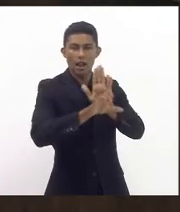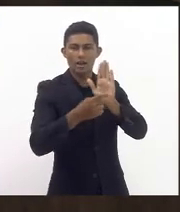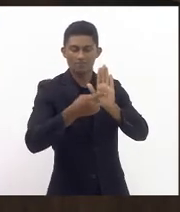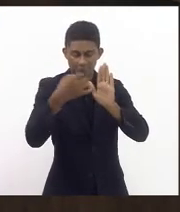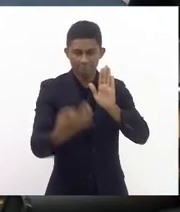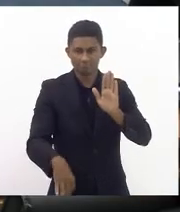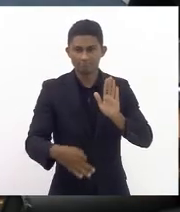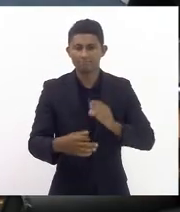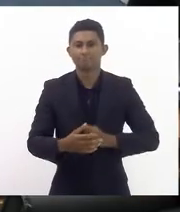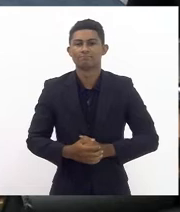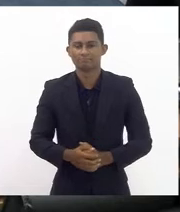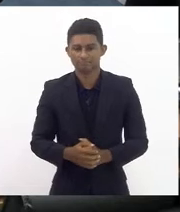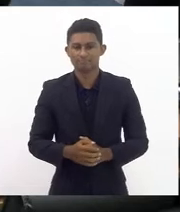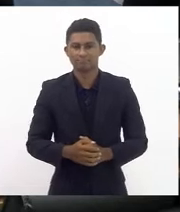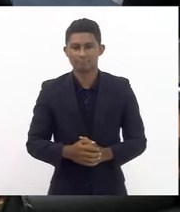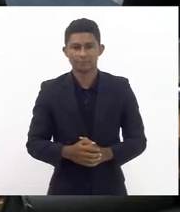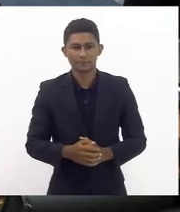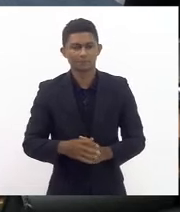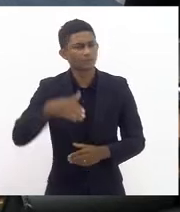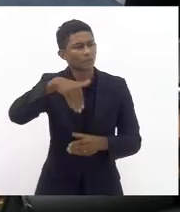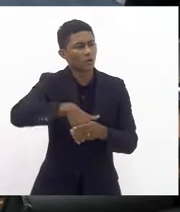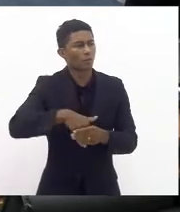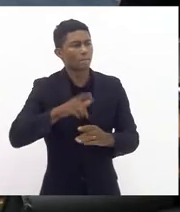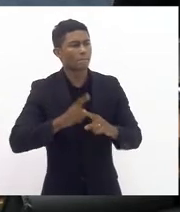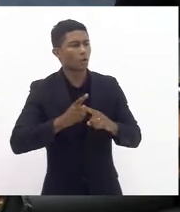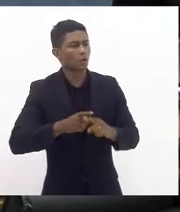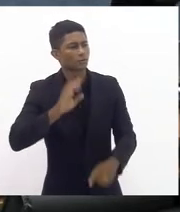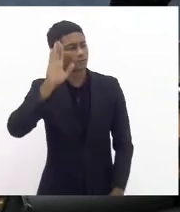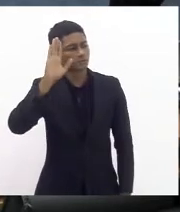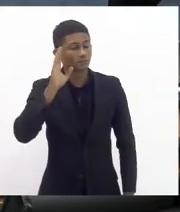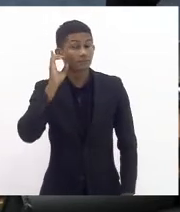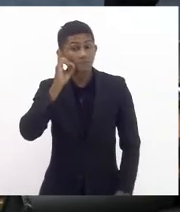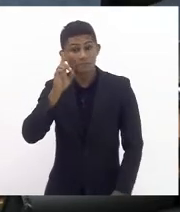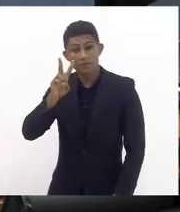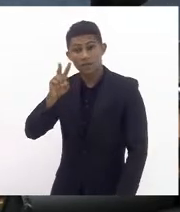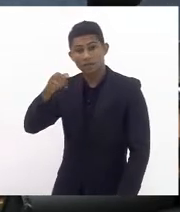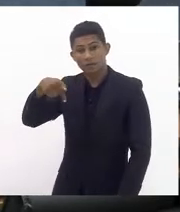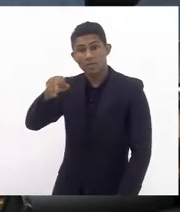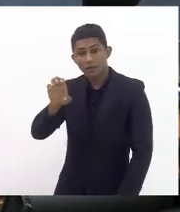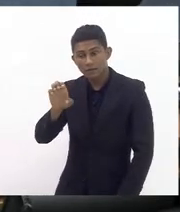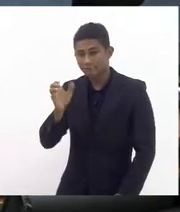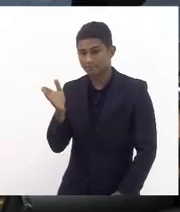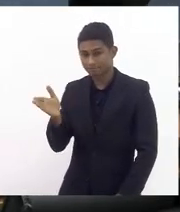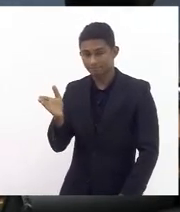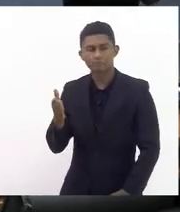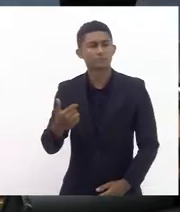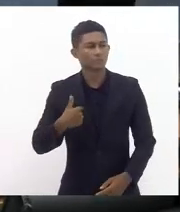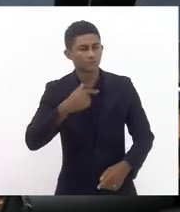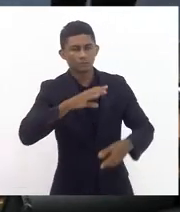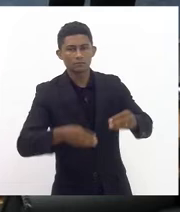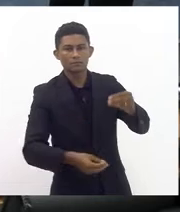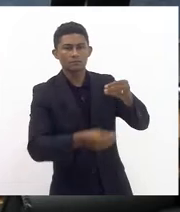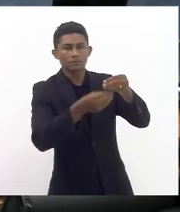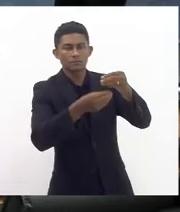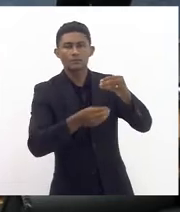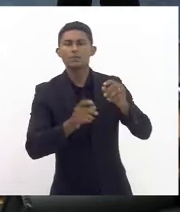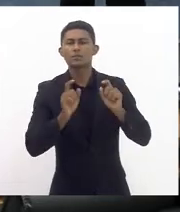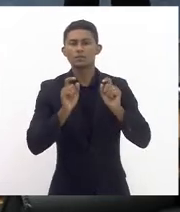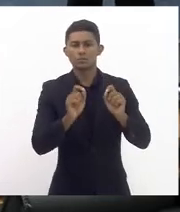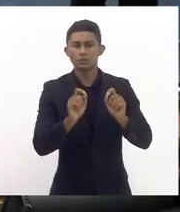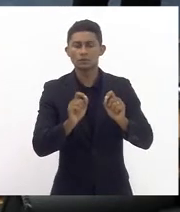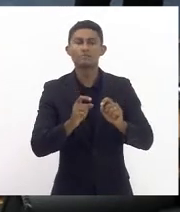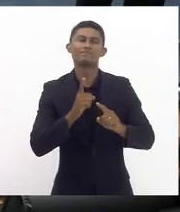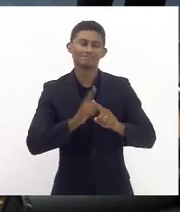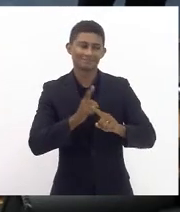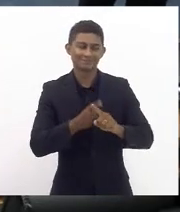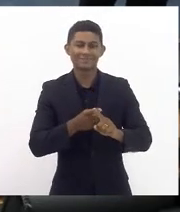legislação. Declaração de voto. Deputado Valdeque. Eu quero cumprimentar a deputada Dani Monteiro pela